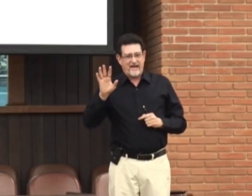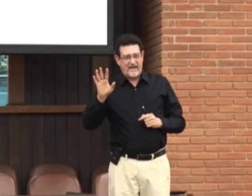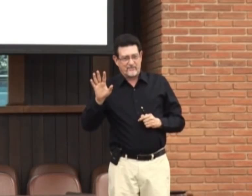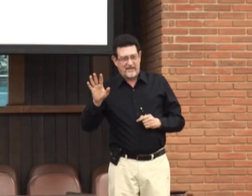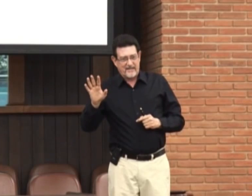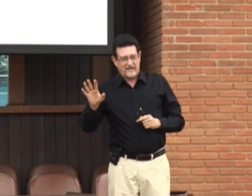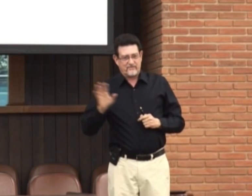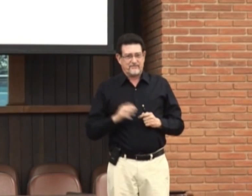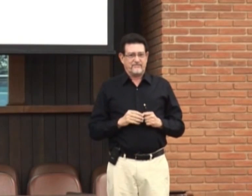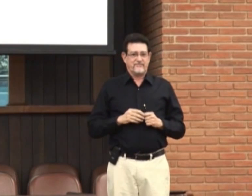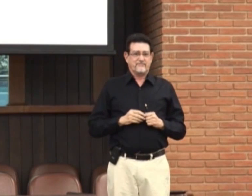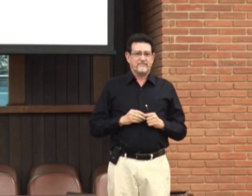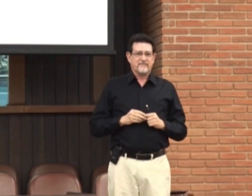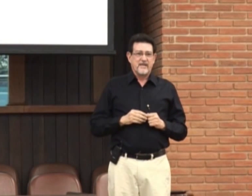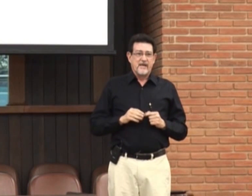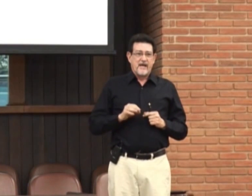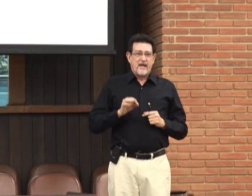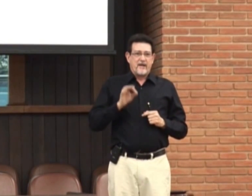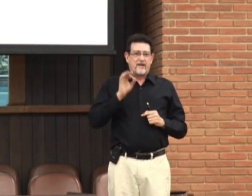fica quieto lá dentro.